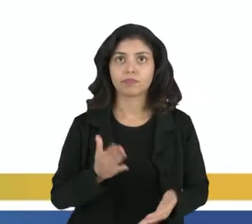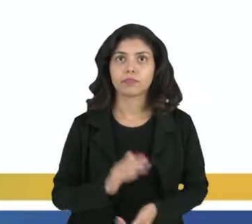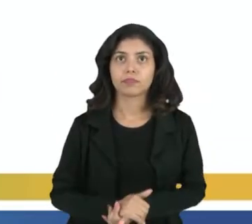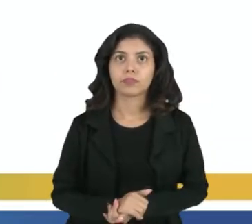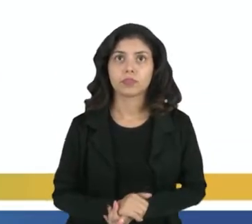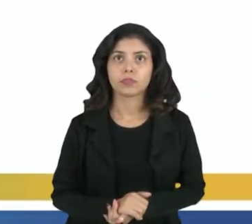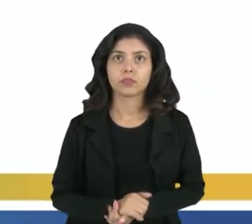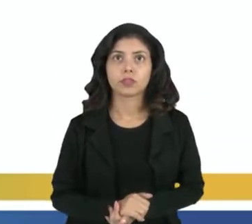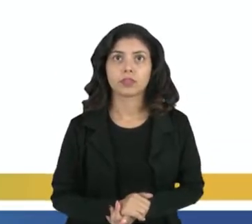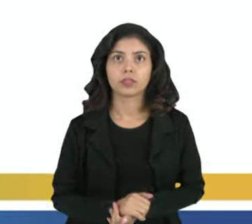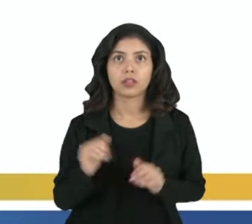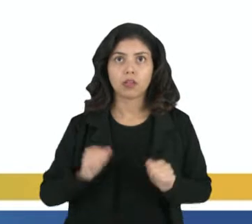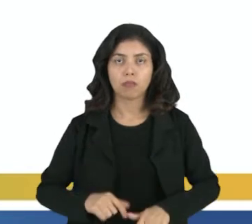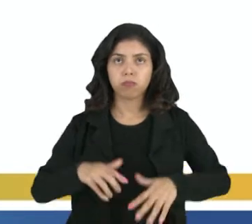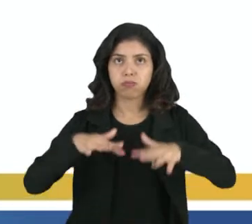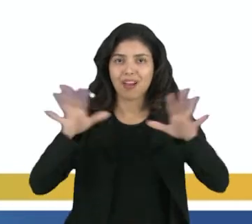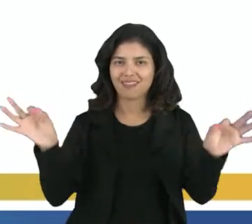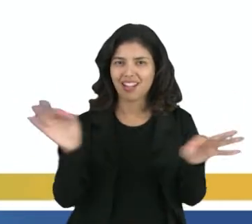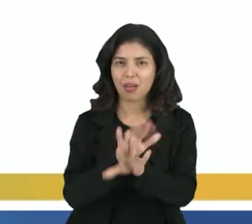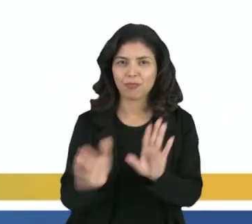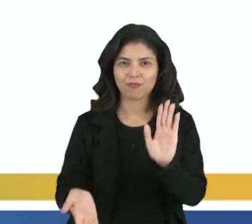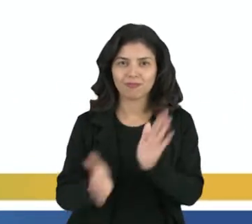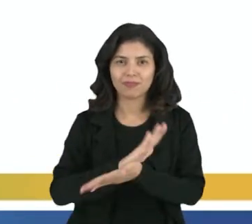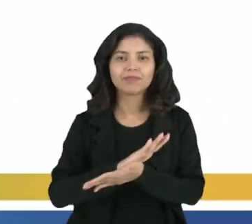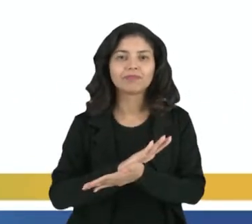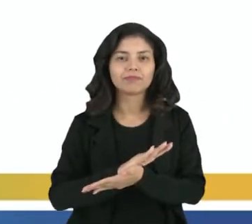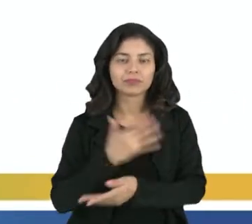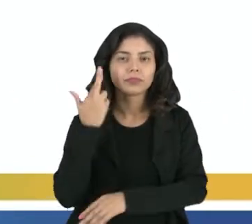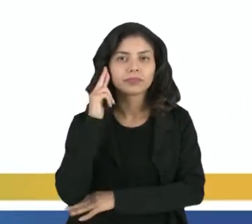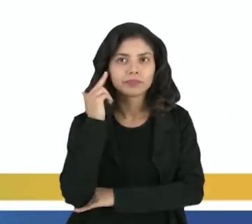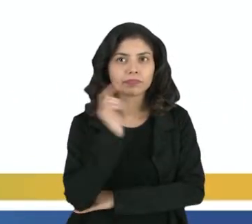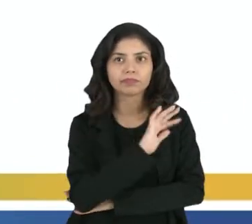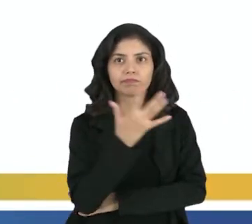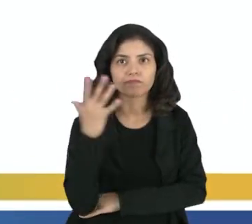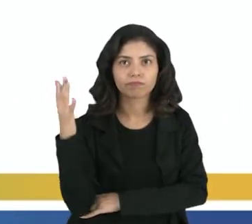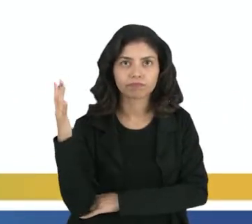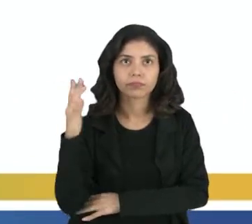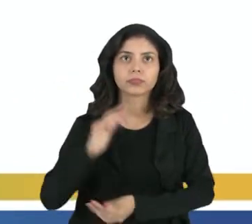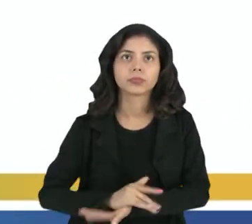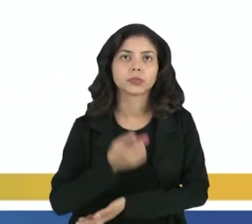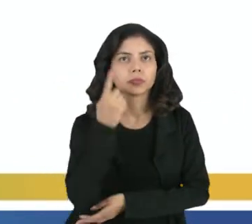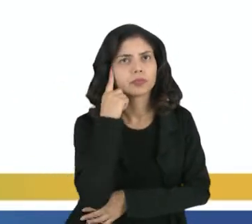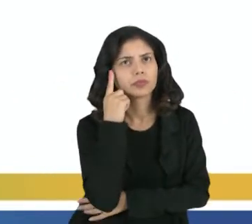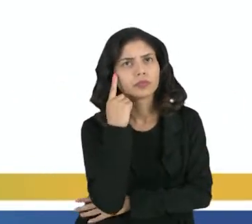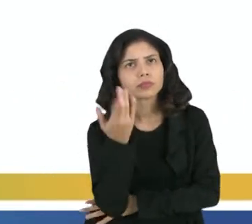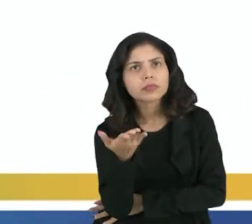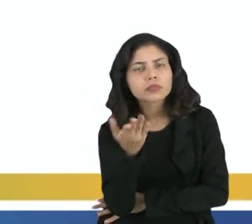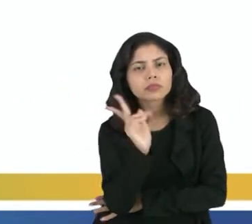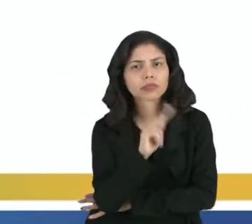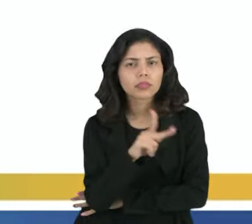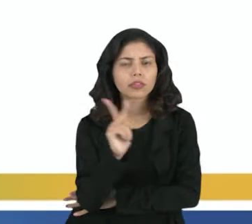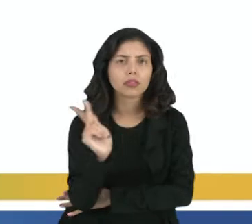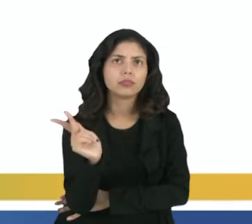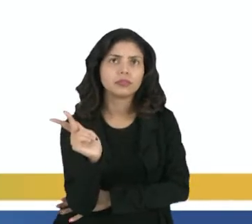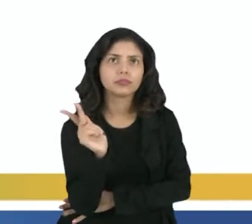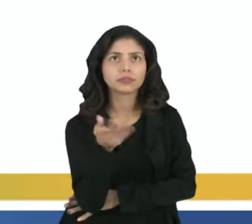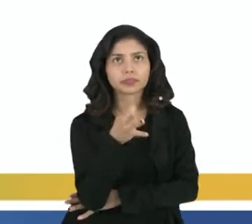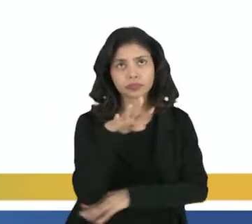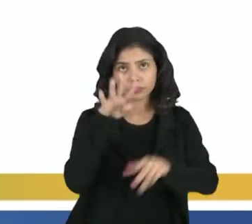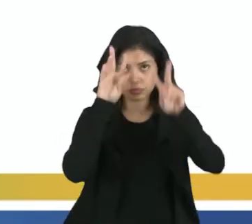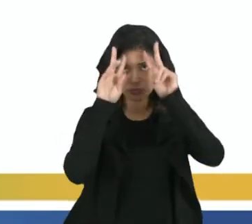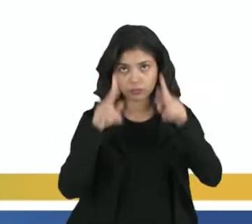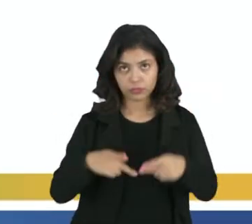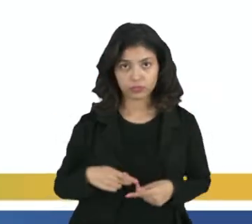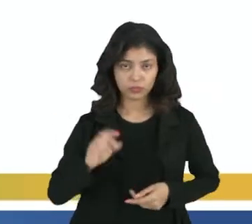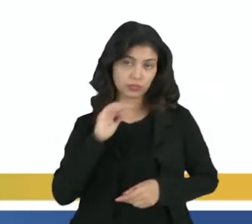desmatamentos e esgotamento dos recursos naturais. E aí você pode pensar assim, vixe, professor, então quer dizer que o homem só